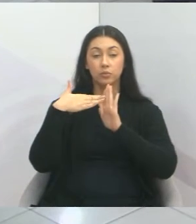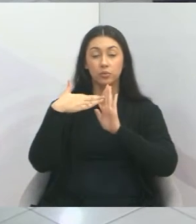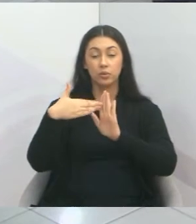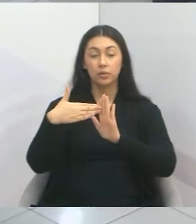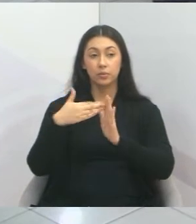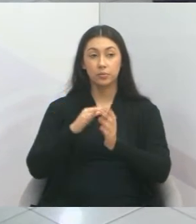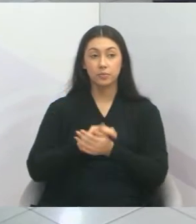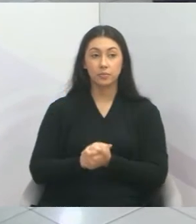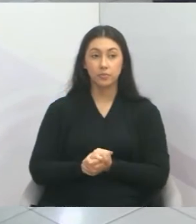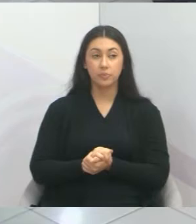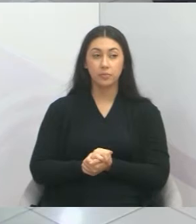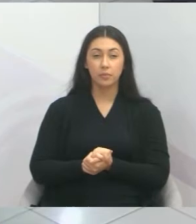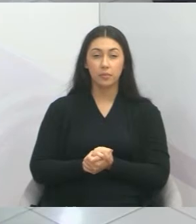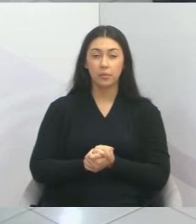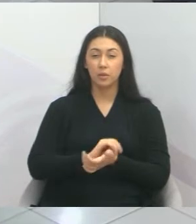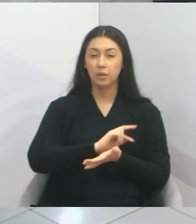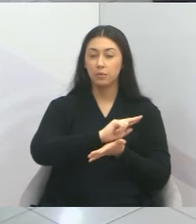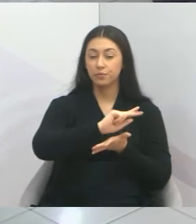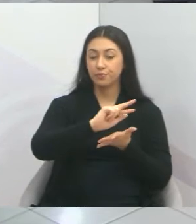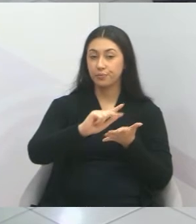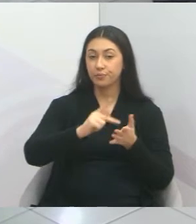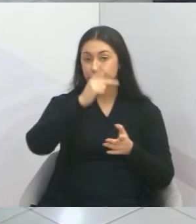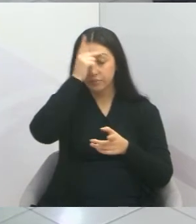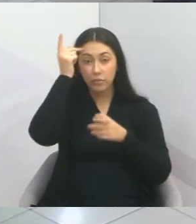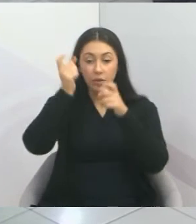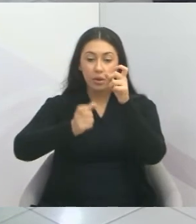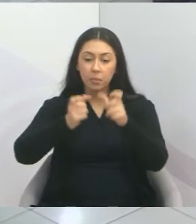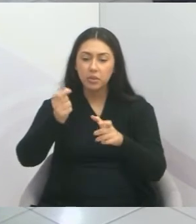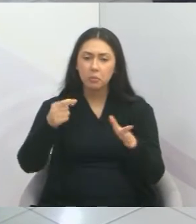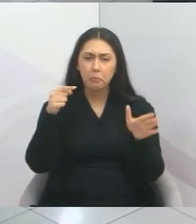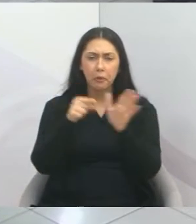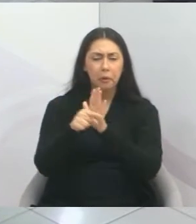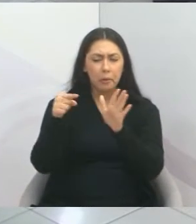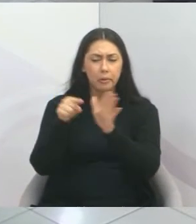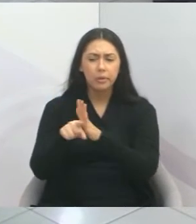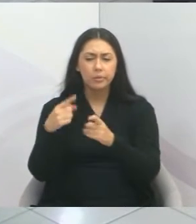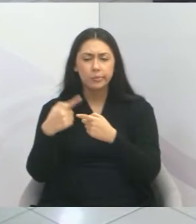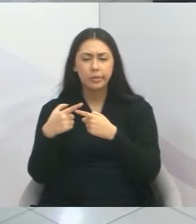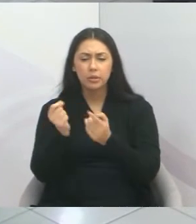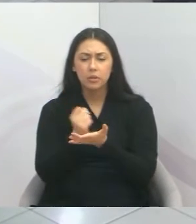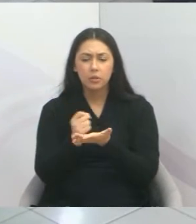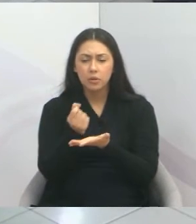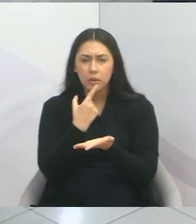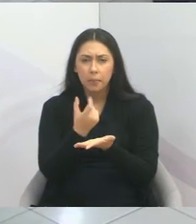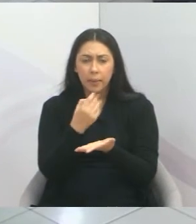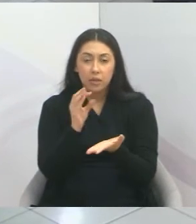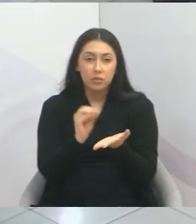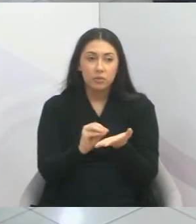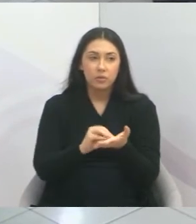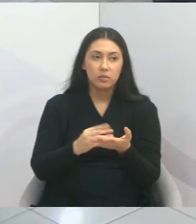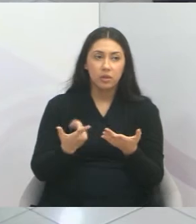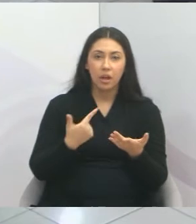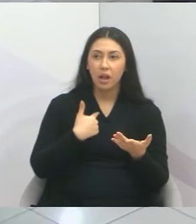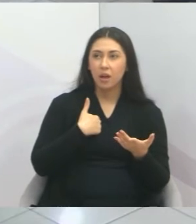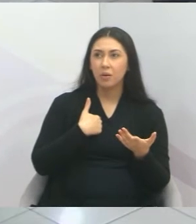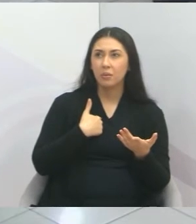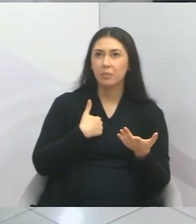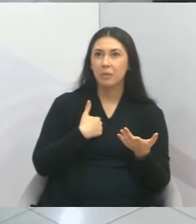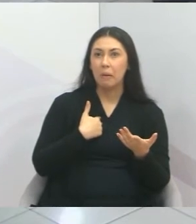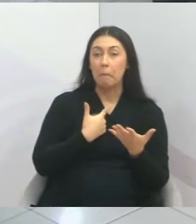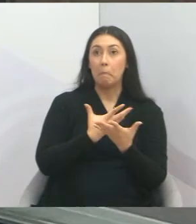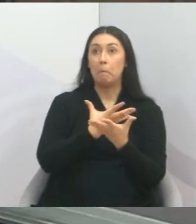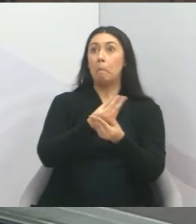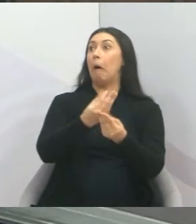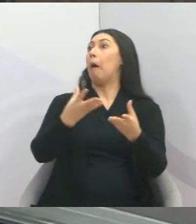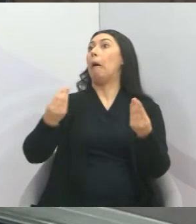contribuir várias pessoas realmente tenhamos questionado né sobre a falta de medicamento não consigo citar milhares